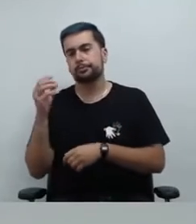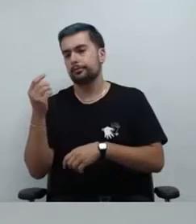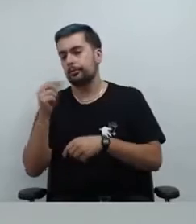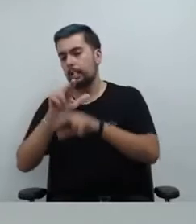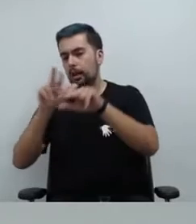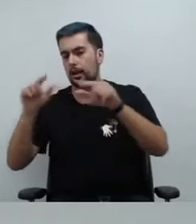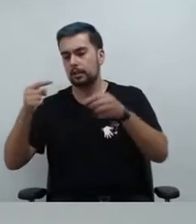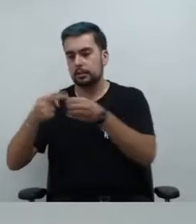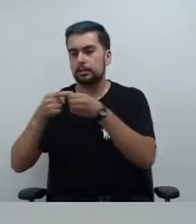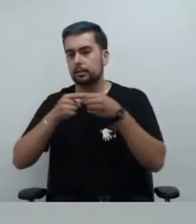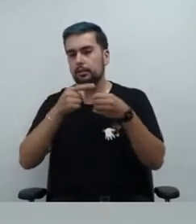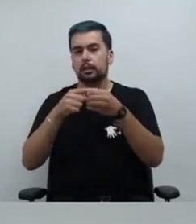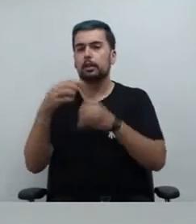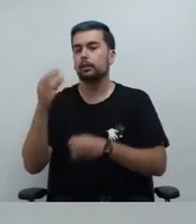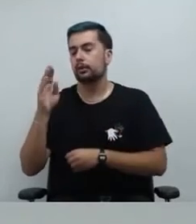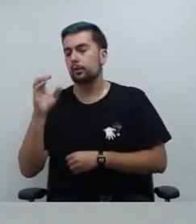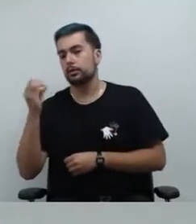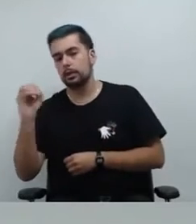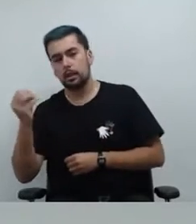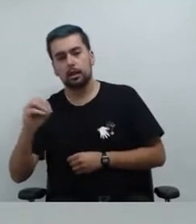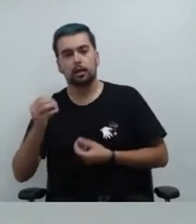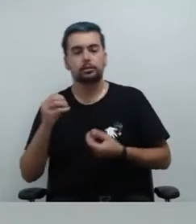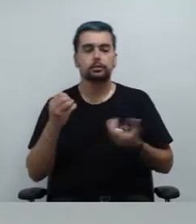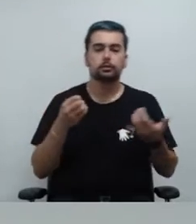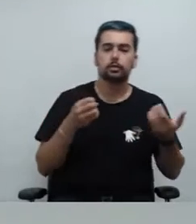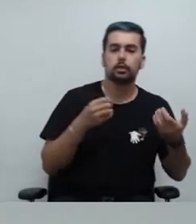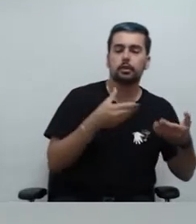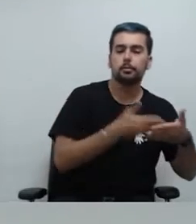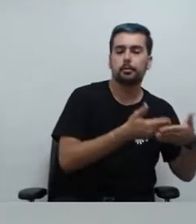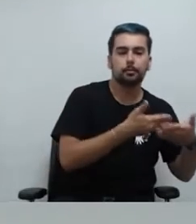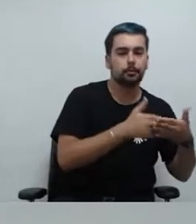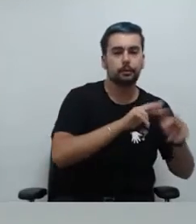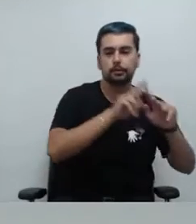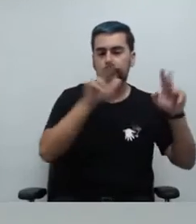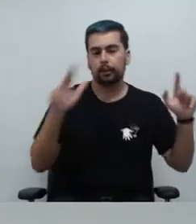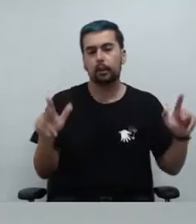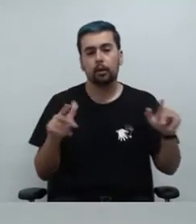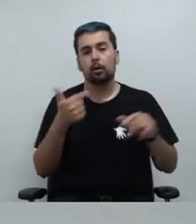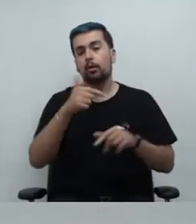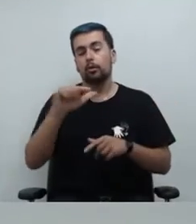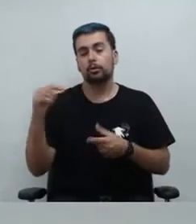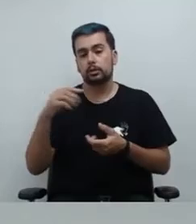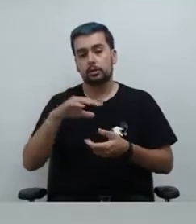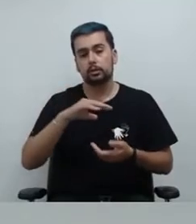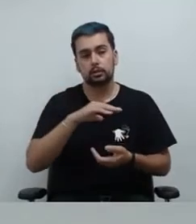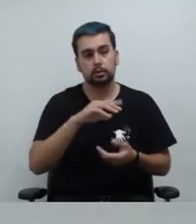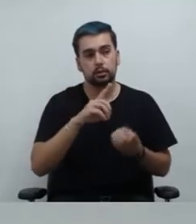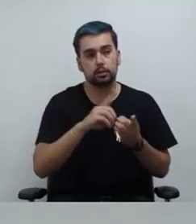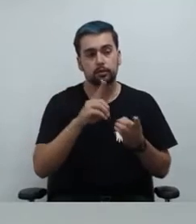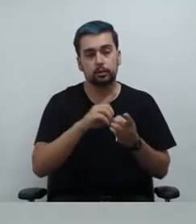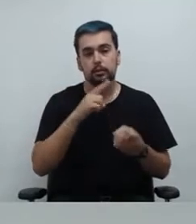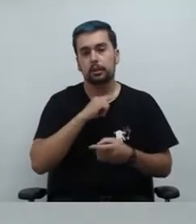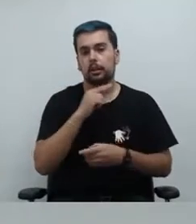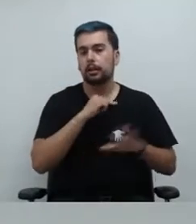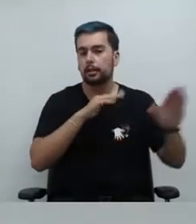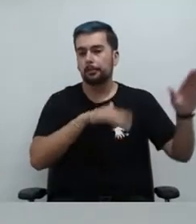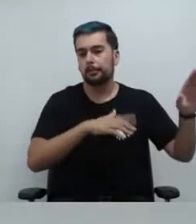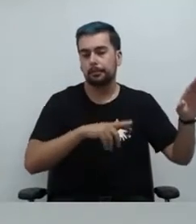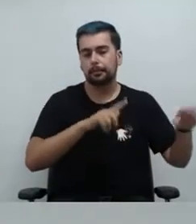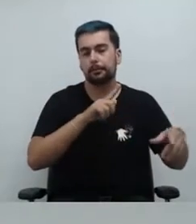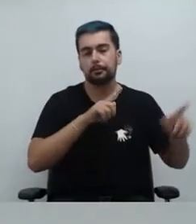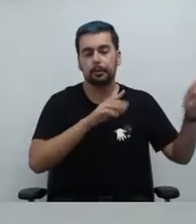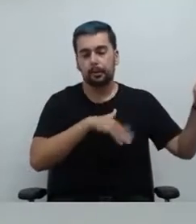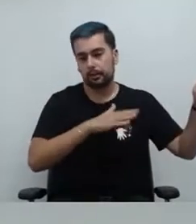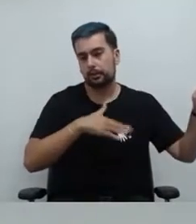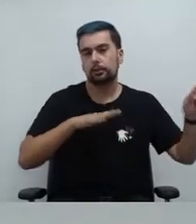Preto, Santos, Campinas, entre outras cidades, ou mesmo atendimento que será realizado no próximo mês na Praia Grande. Nesse sentido, esse